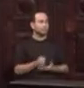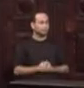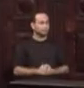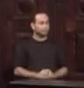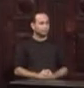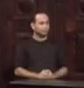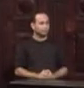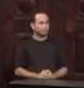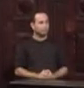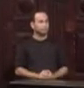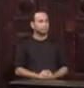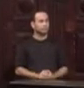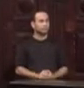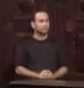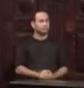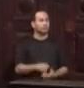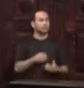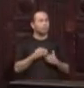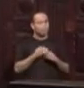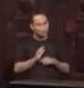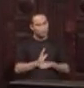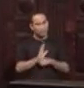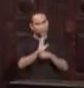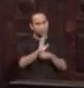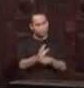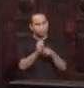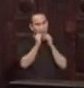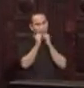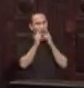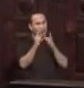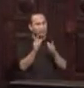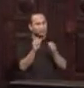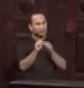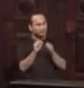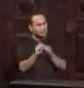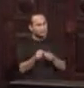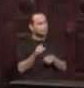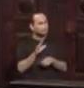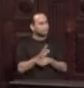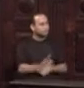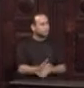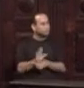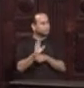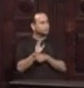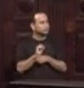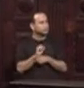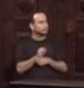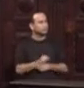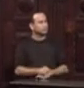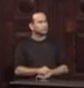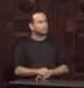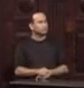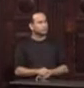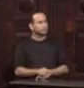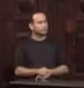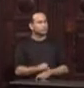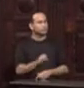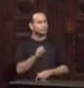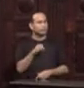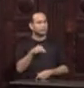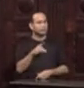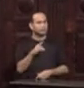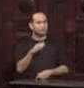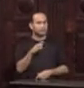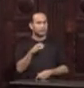significativamente, inclusive com participação direta da Alerj fazendo mediação nas tratativas entre o sindicato e o governo do